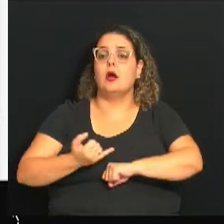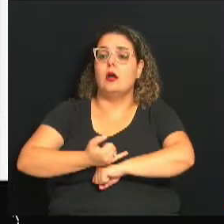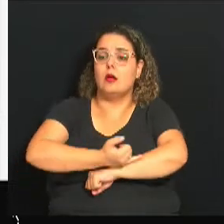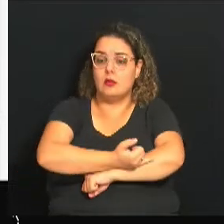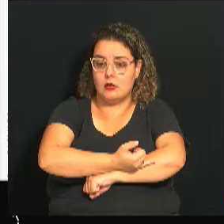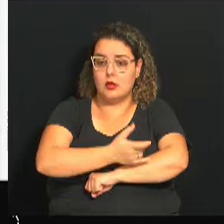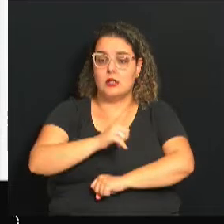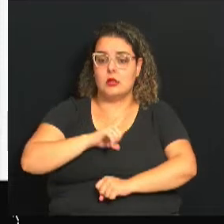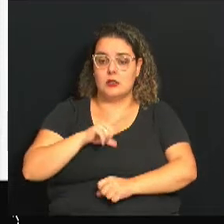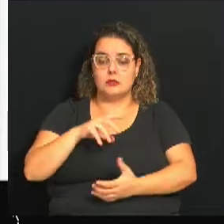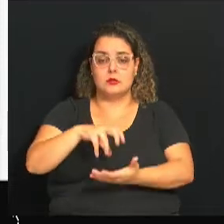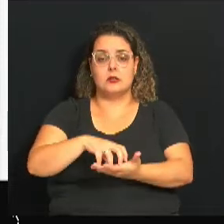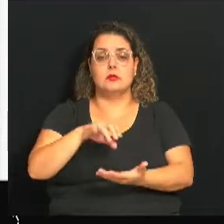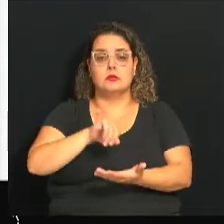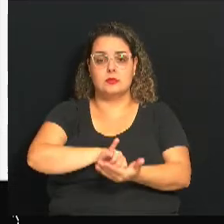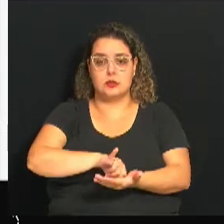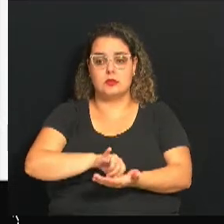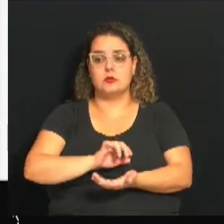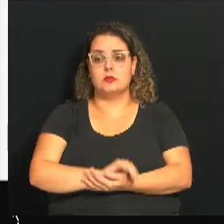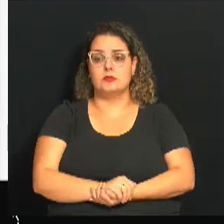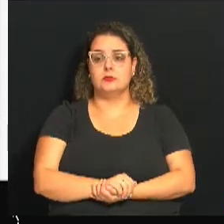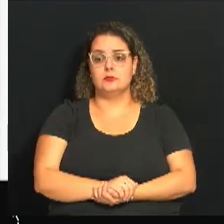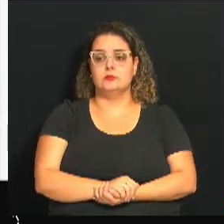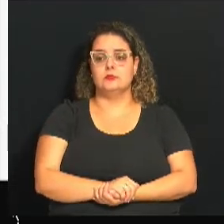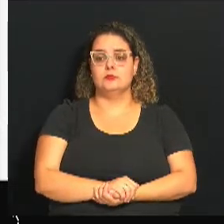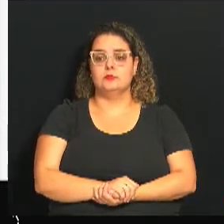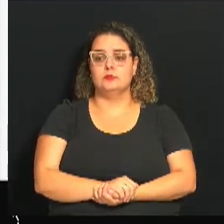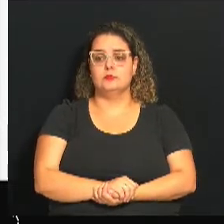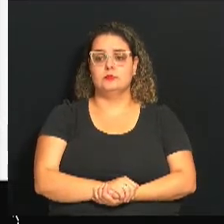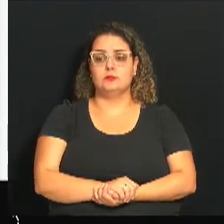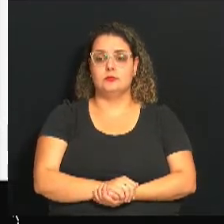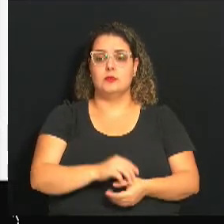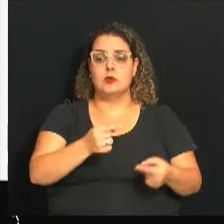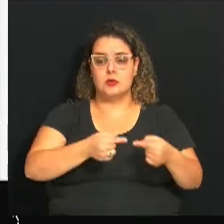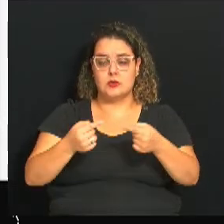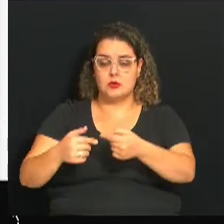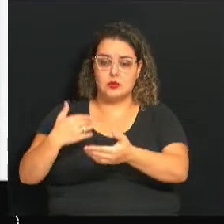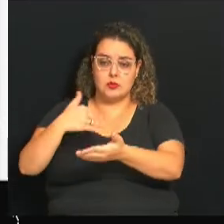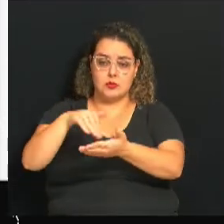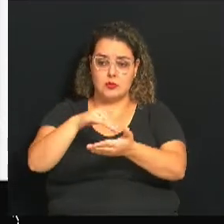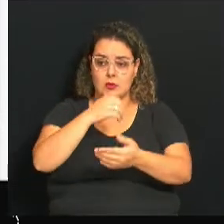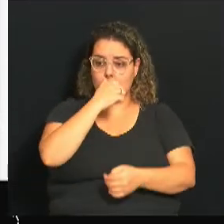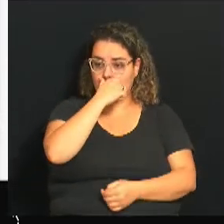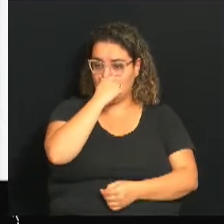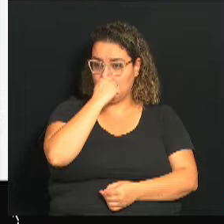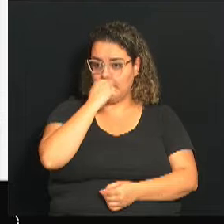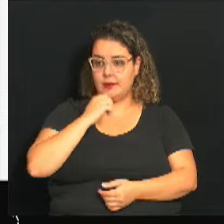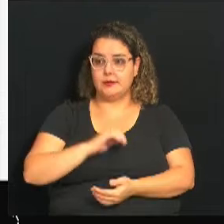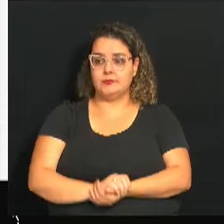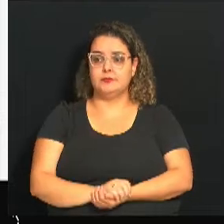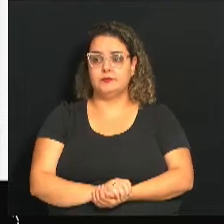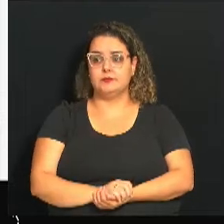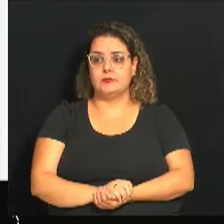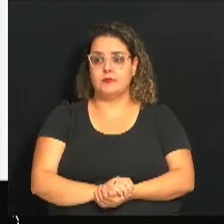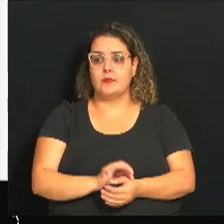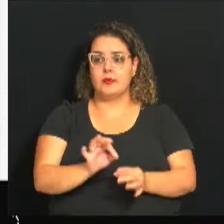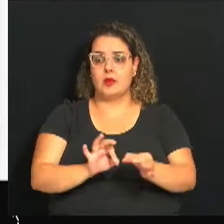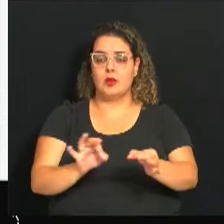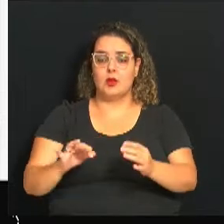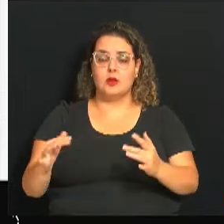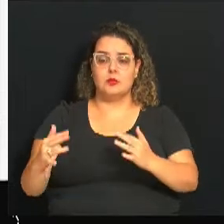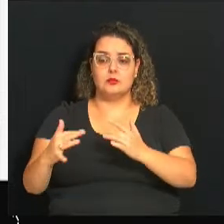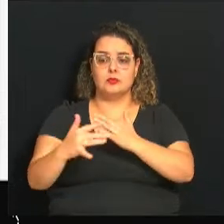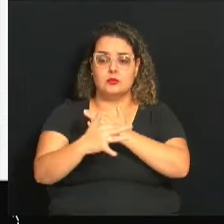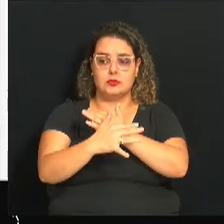centro? A gente está discutindo com as secretarias e os instrumentos urbanísticos. Não só a Ortoga, como eu disse mesmo para